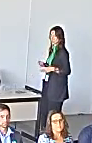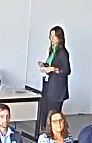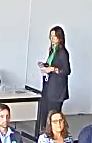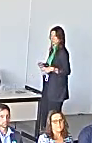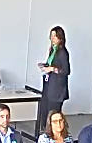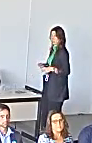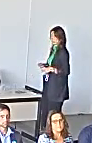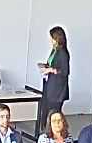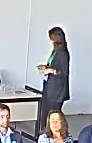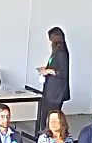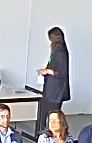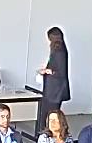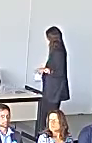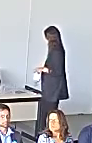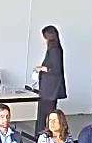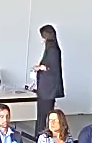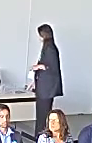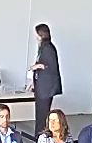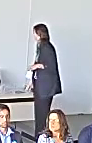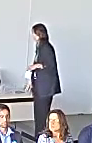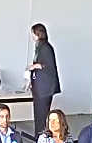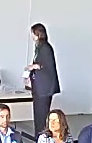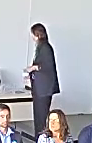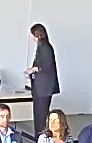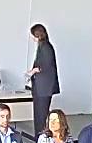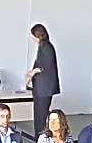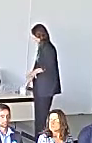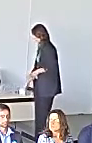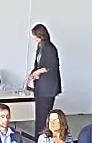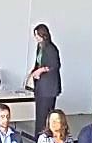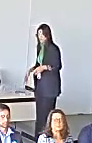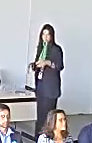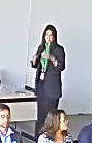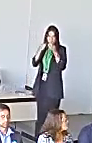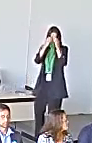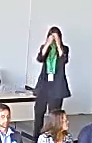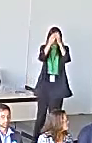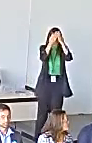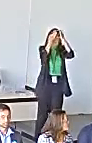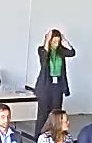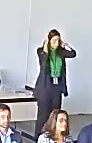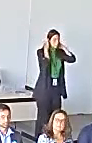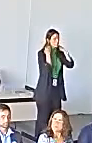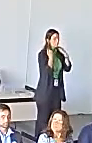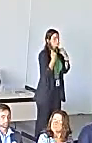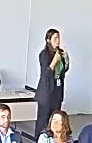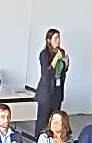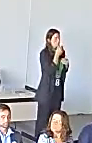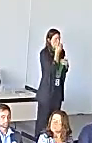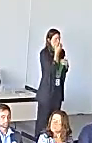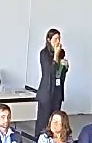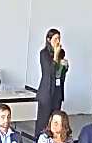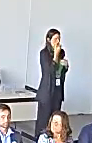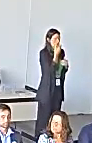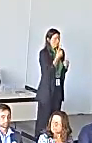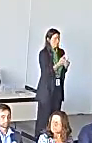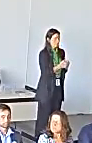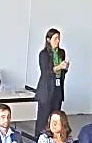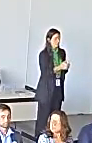O Agustávio Fernandes Ferreira, que é secretário da Associação de Deficientes Físicos do Vale do Aço, que presente